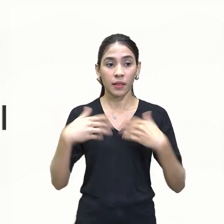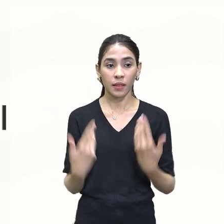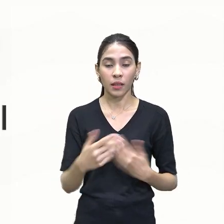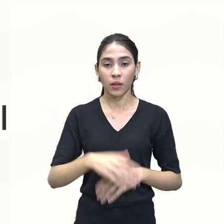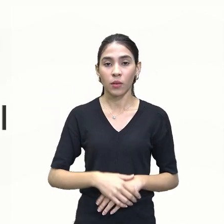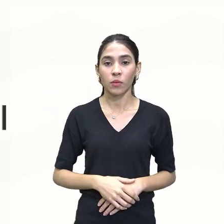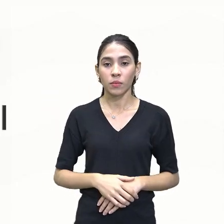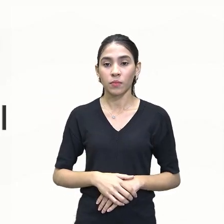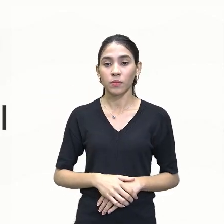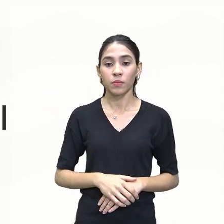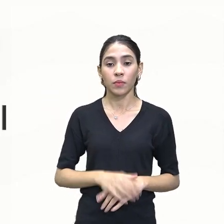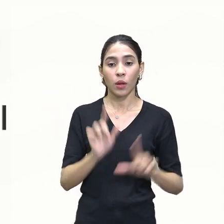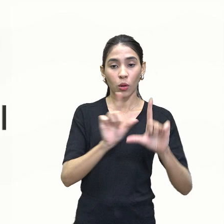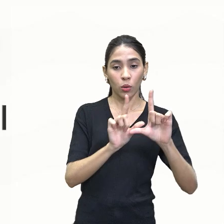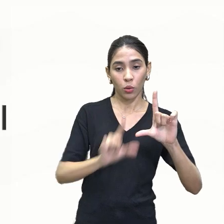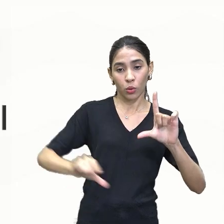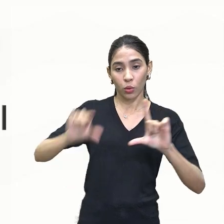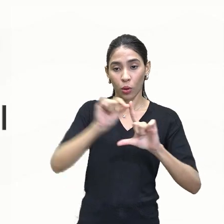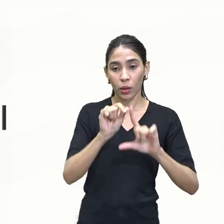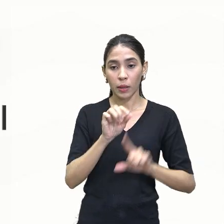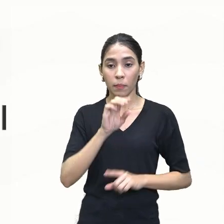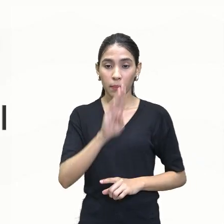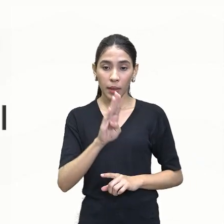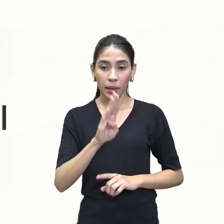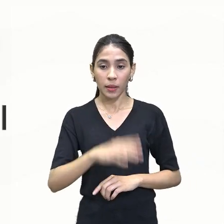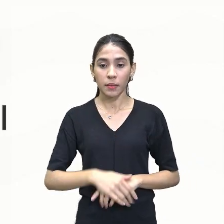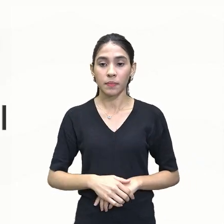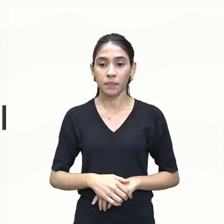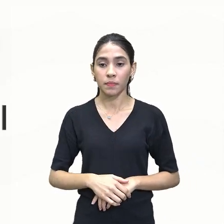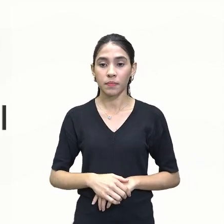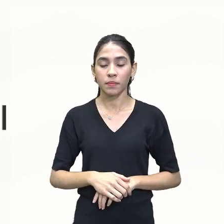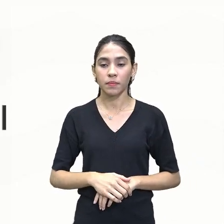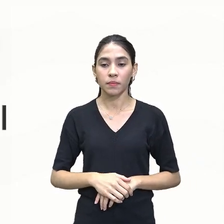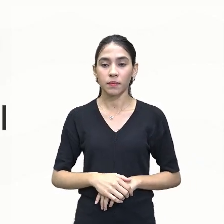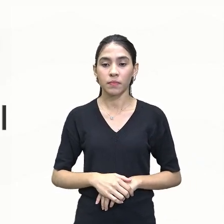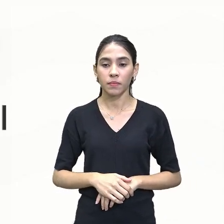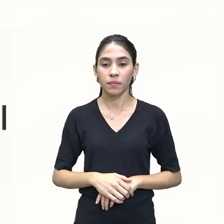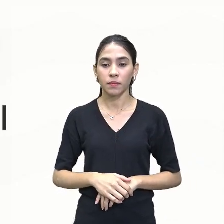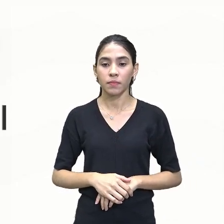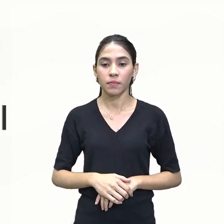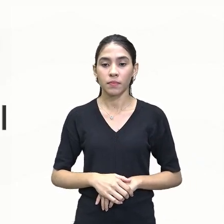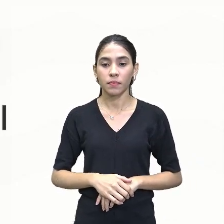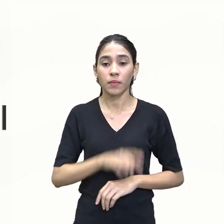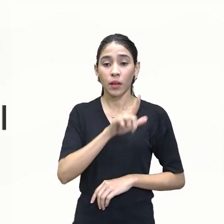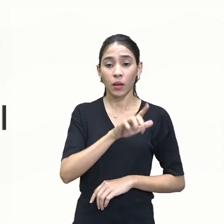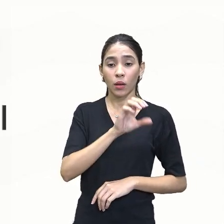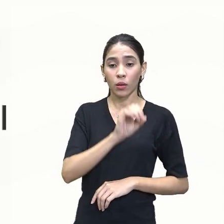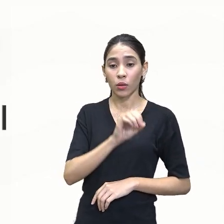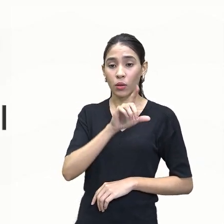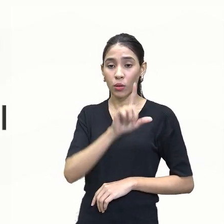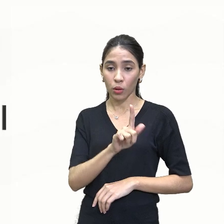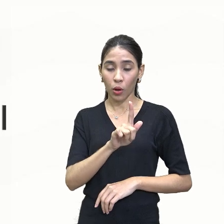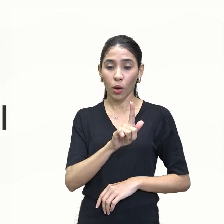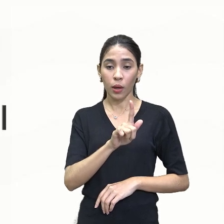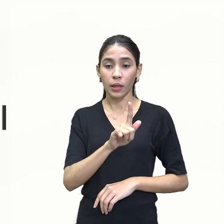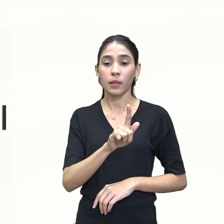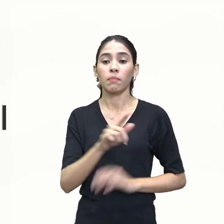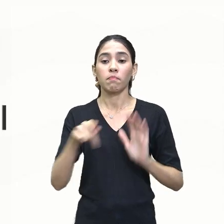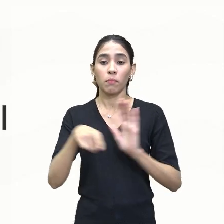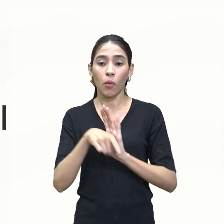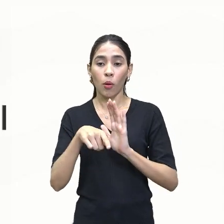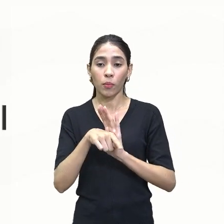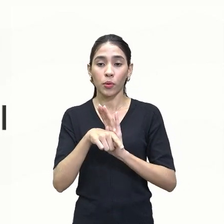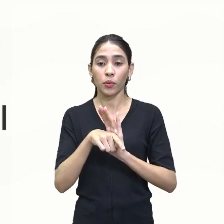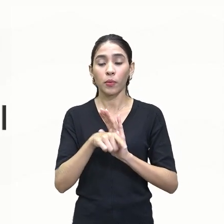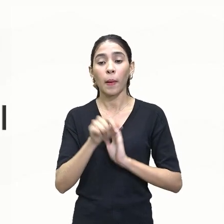na base A vai ser igual a quanto? Log de B na base A vai ser igual